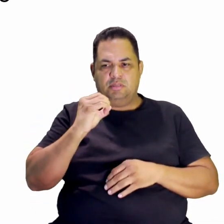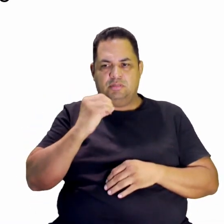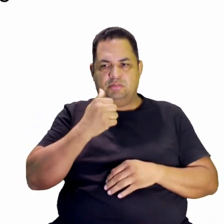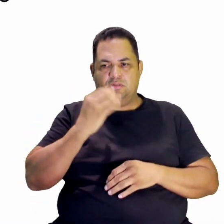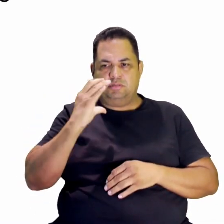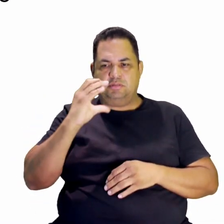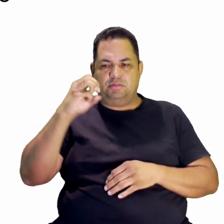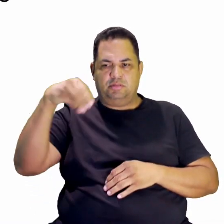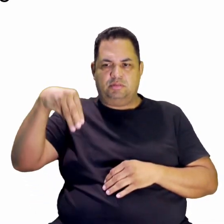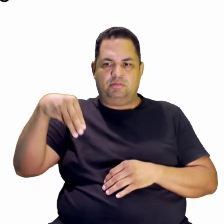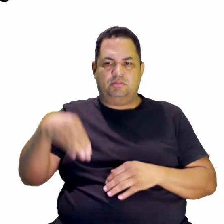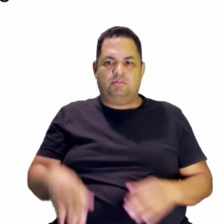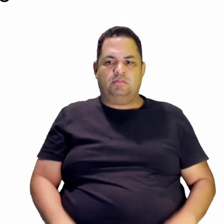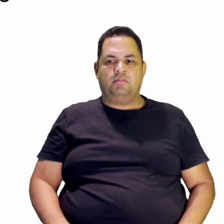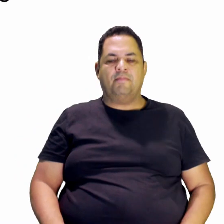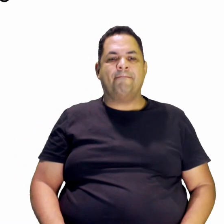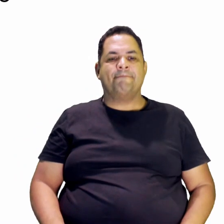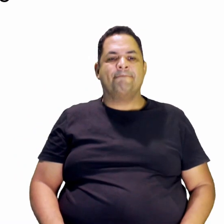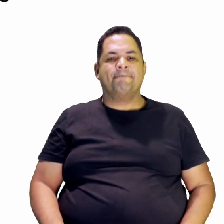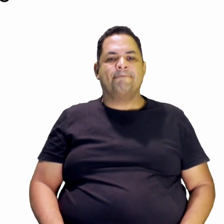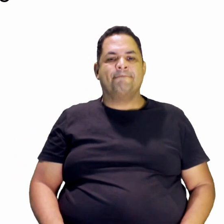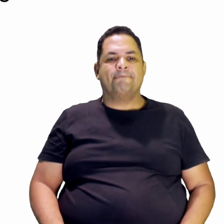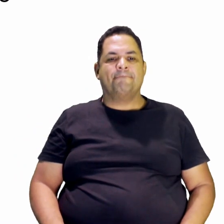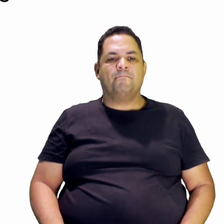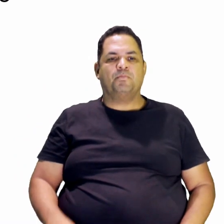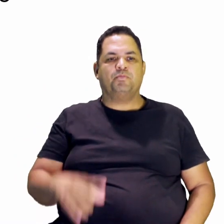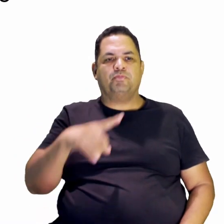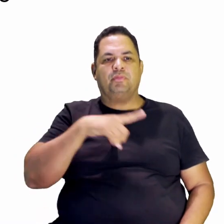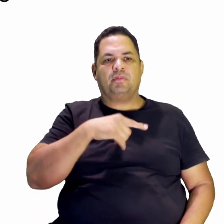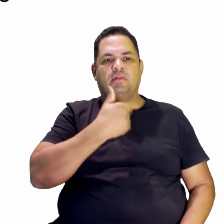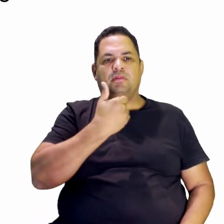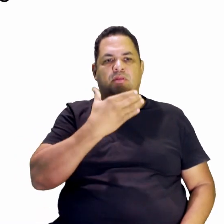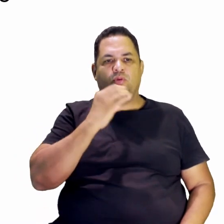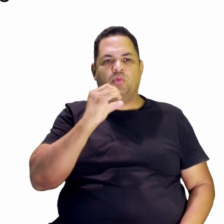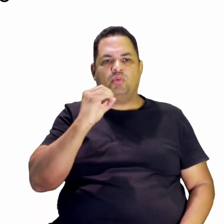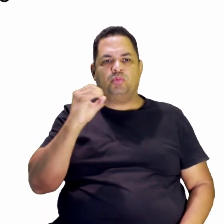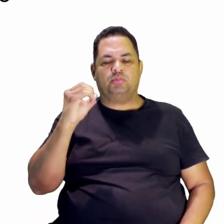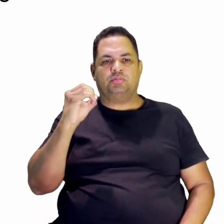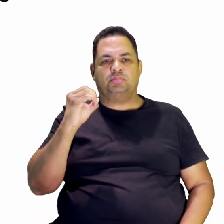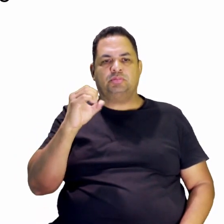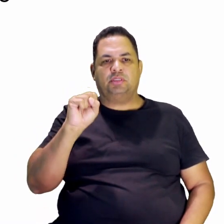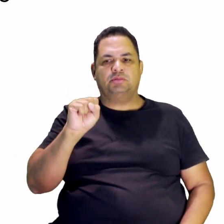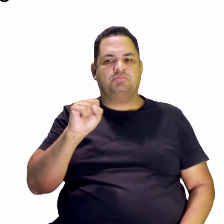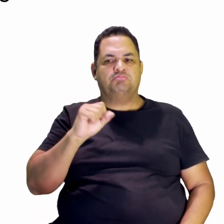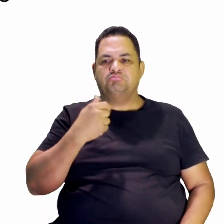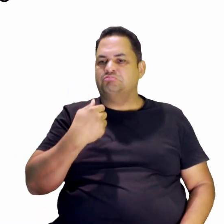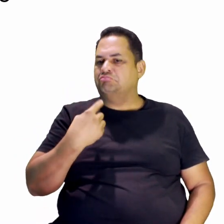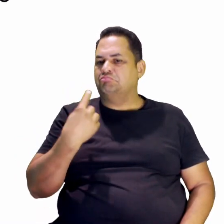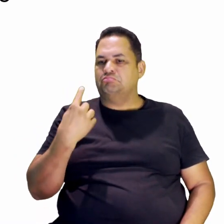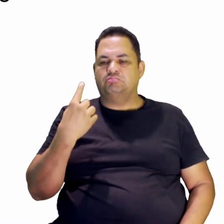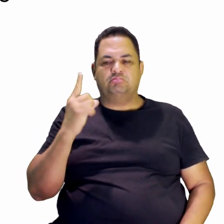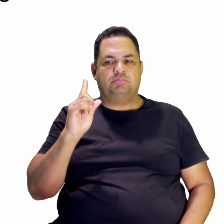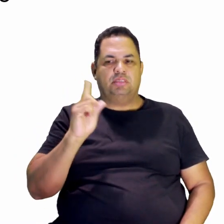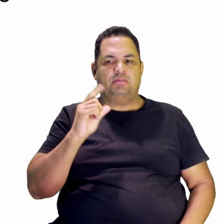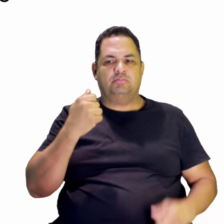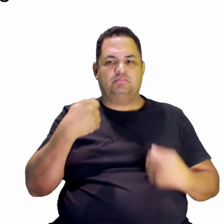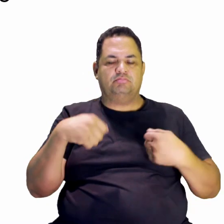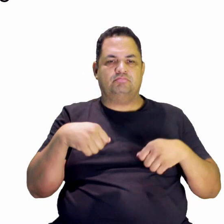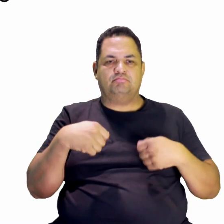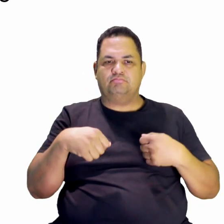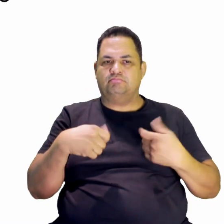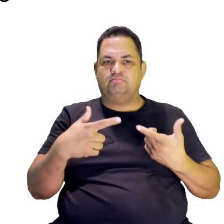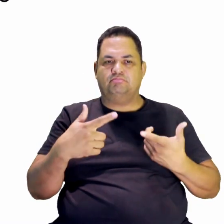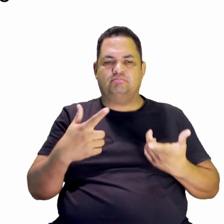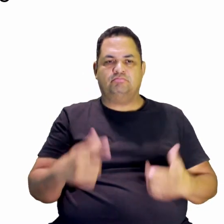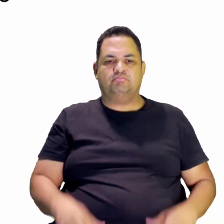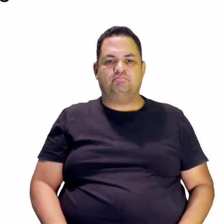Então, olha bem, se é 100 centímetros, aqui eu tenho 200 centímetros. Aqui já está em segundo, não precisa transformar. Se eu transformar só 1 metro,